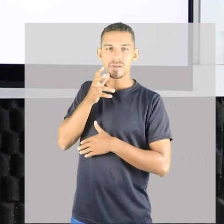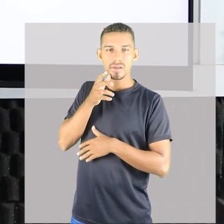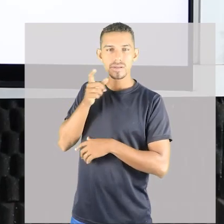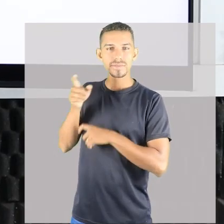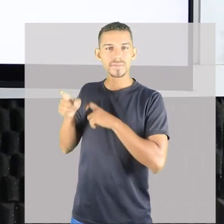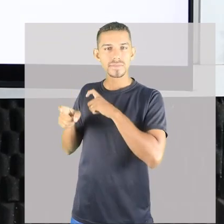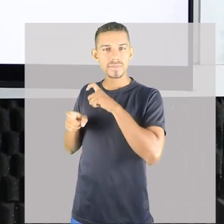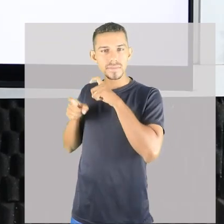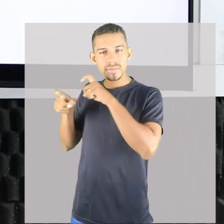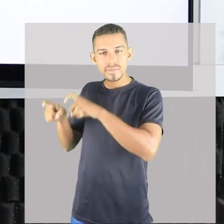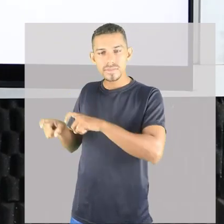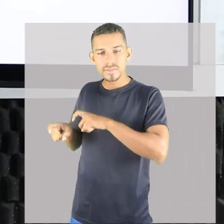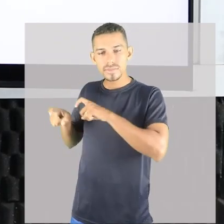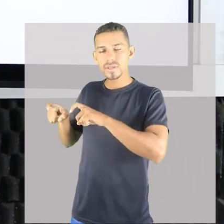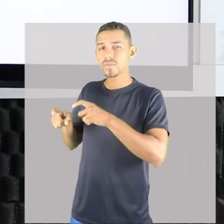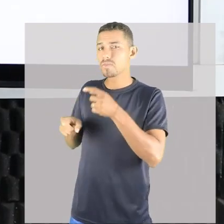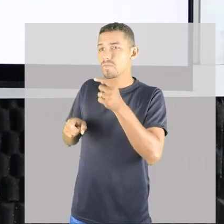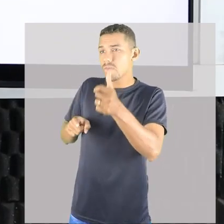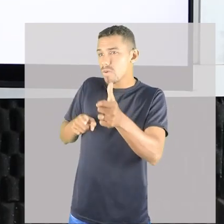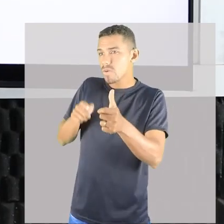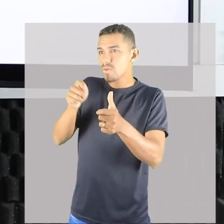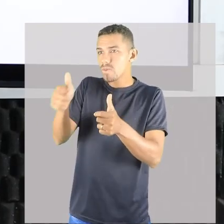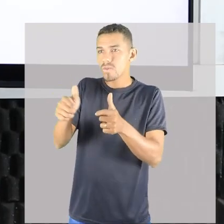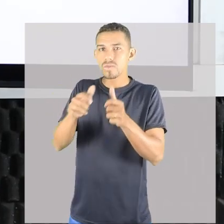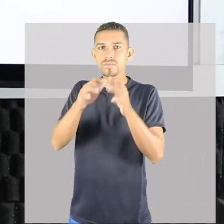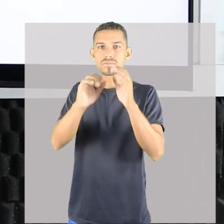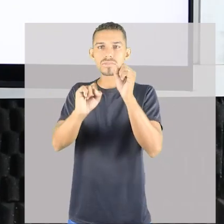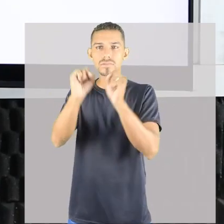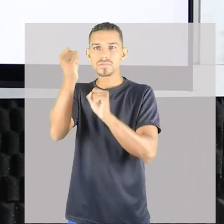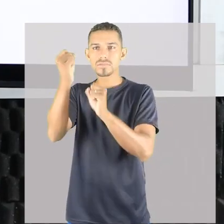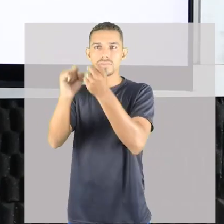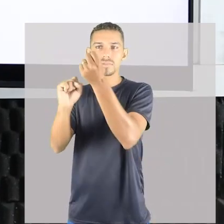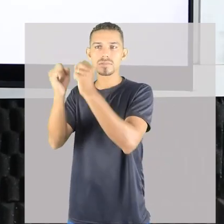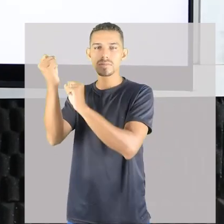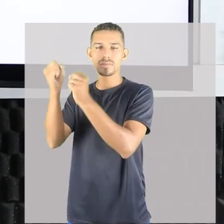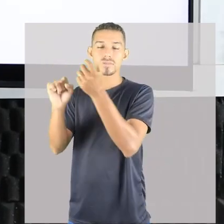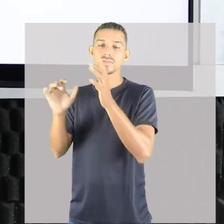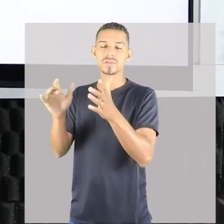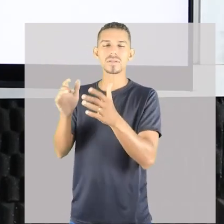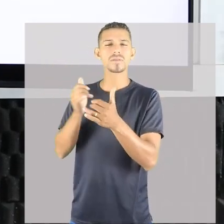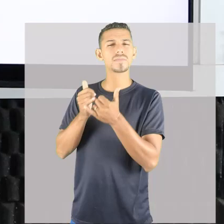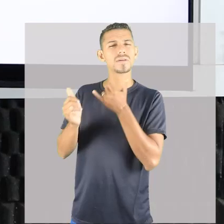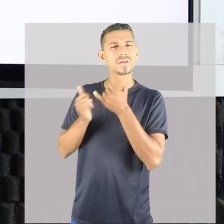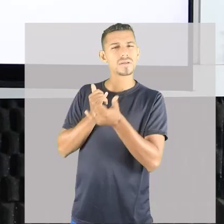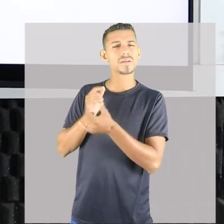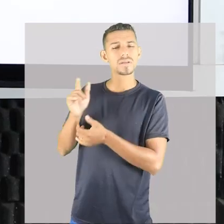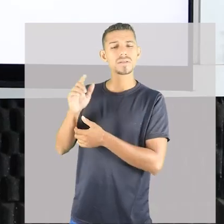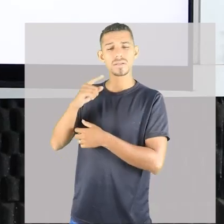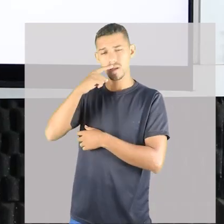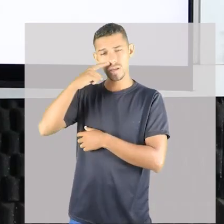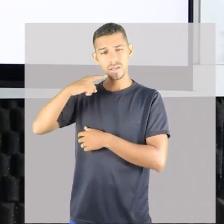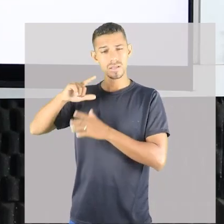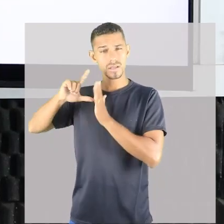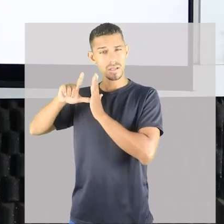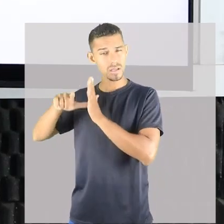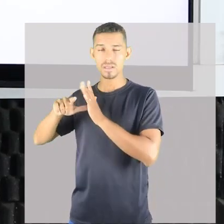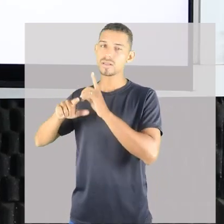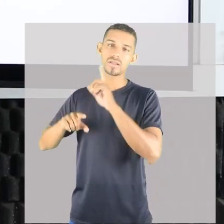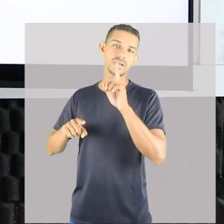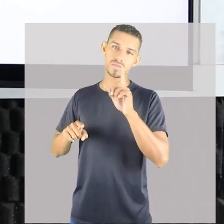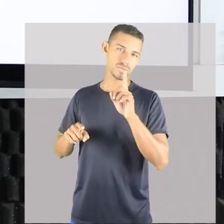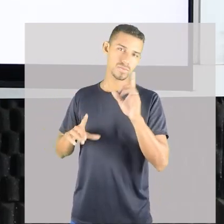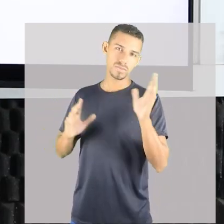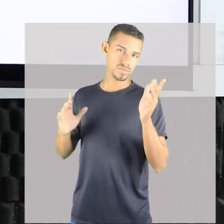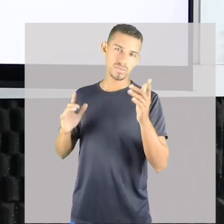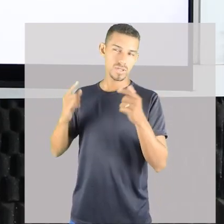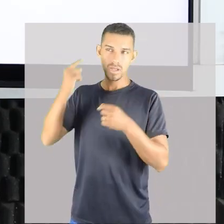tinha poucos centros fabris. Então parece que a Rússia estava atrasada. Não, a gente não